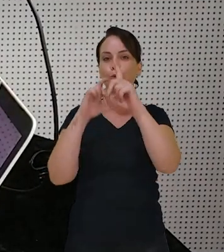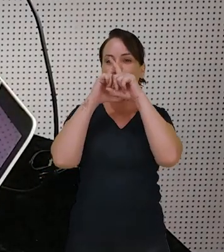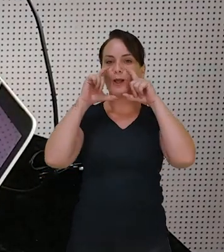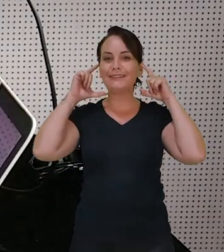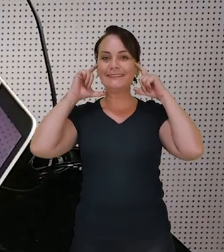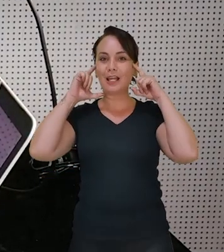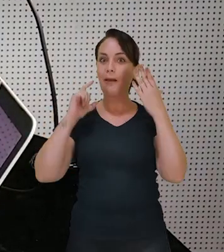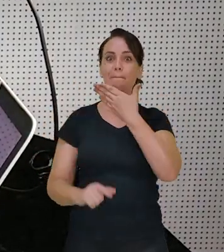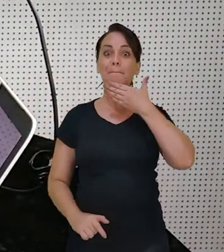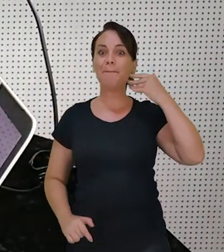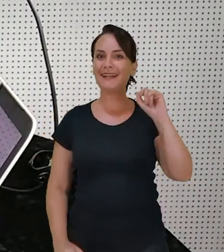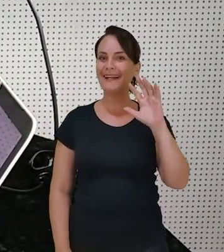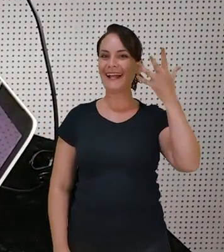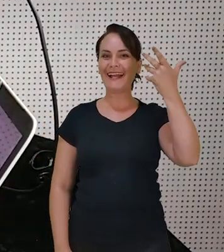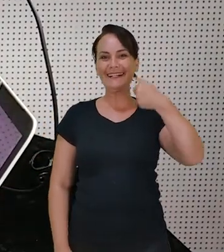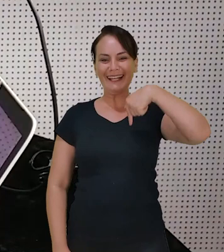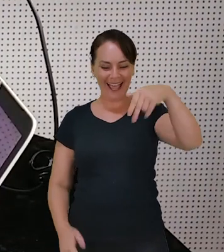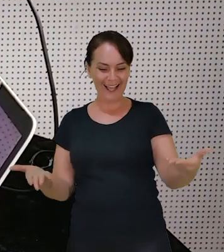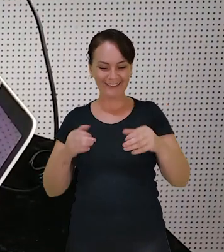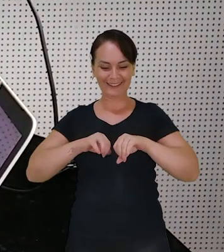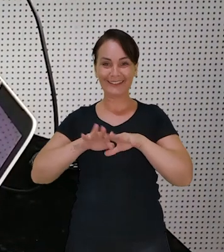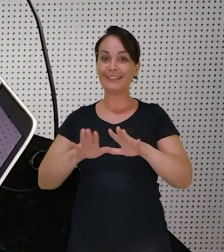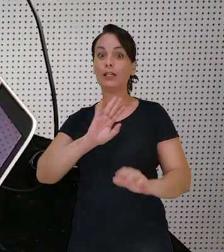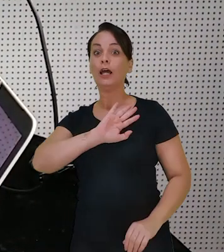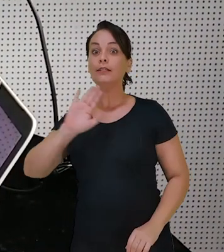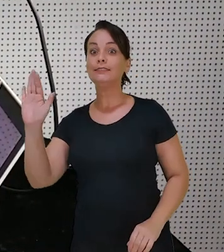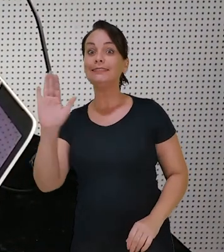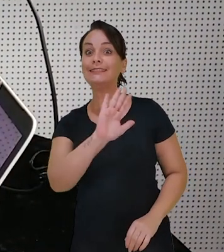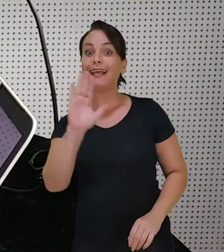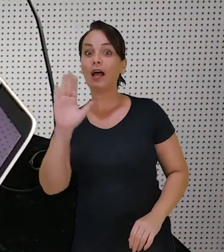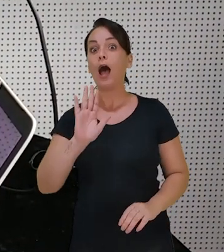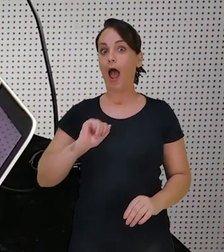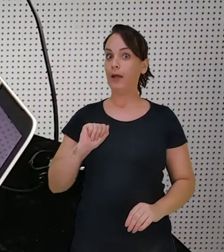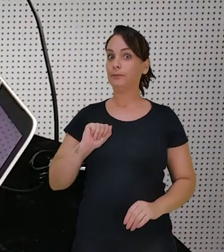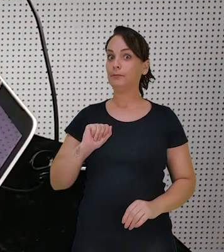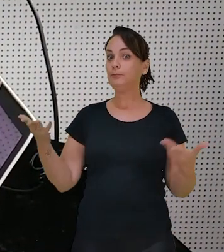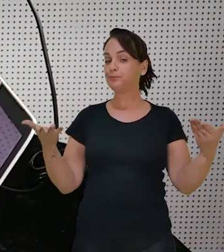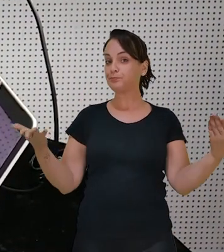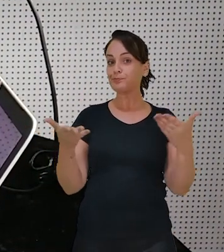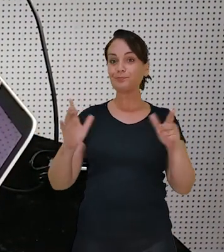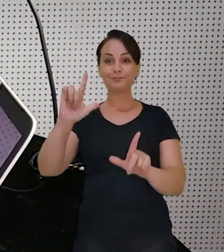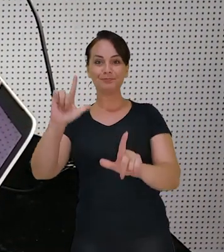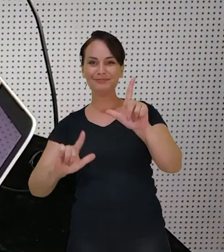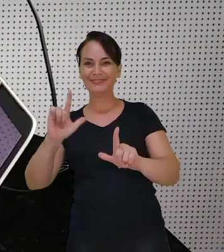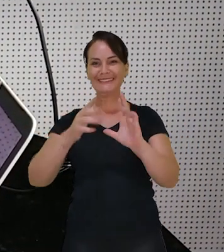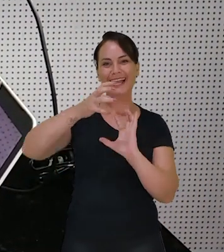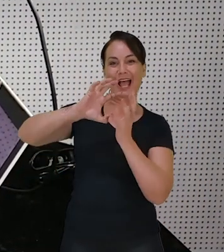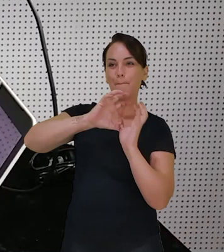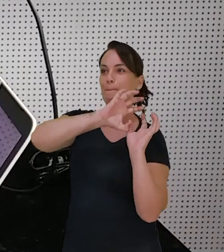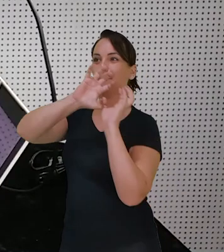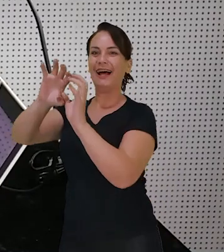o que de melhor aconteceu nessa pandemia. Tchau, pessoal! Ah, e adoro esse programa Bola na